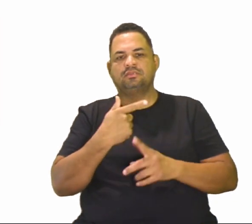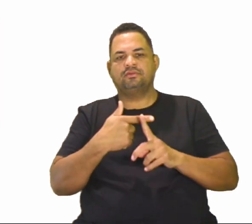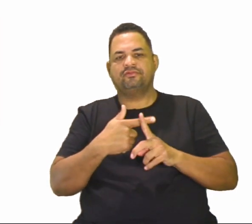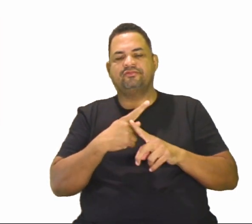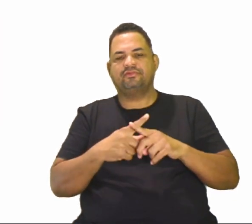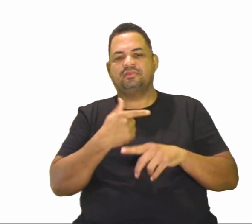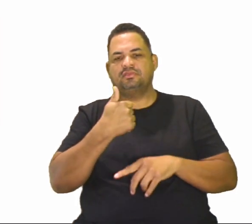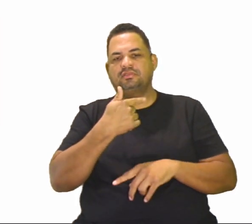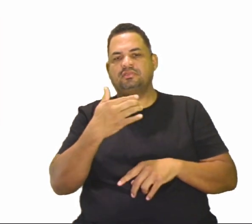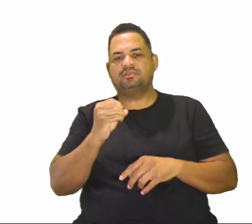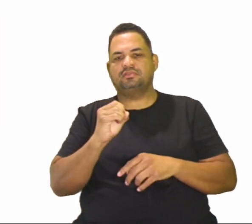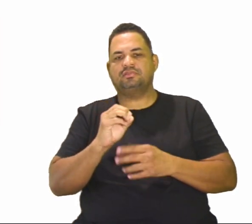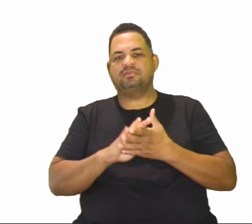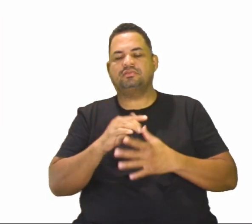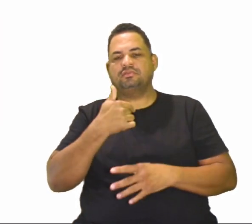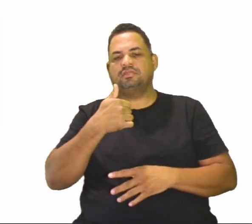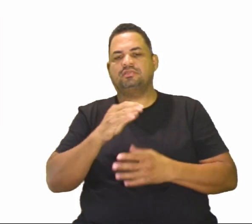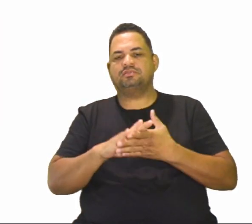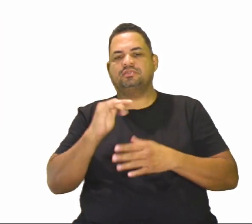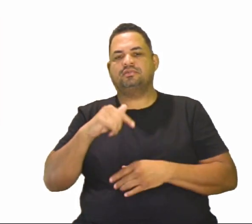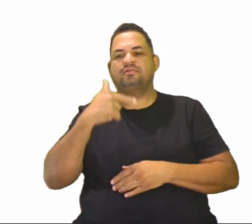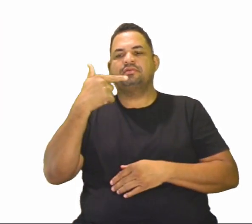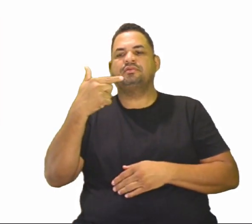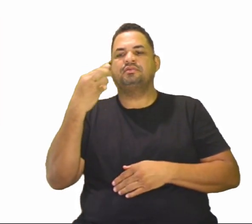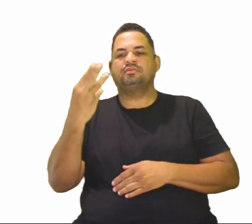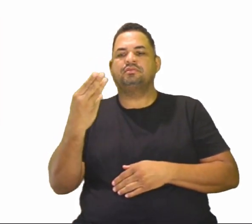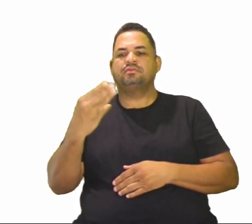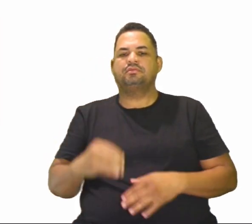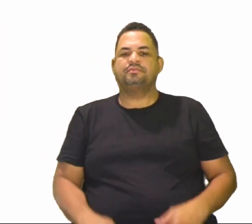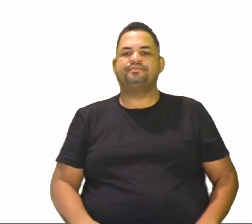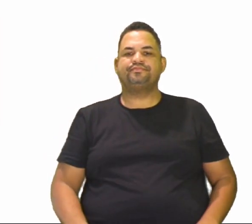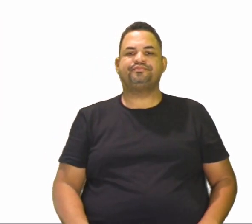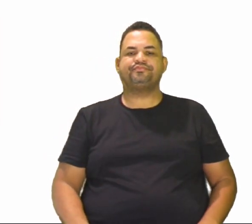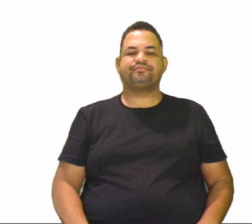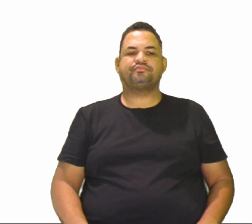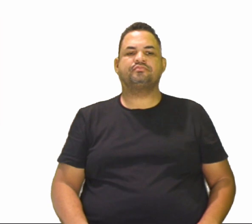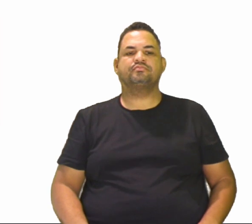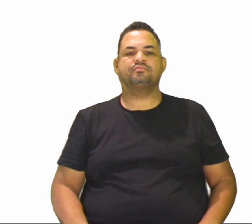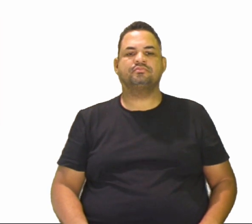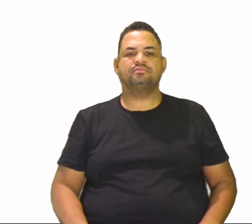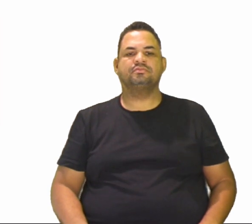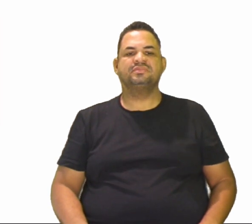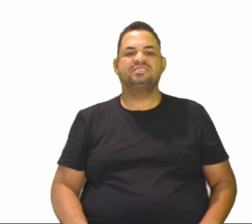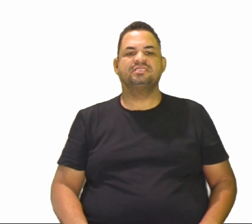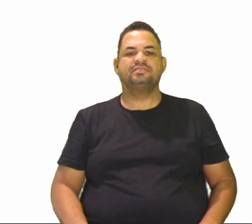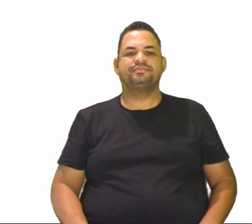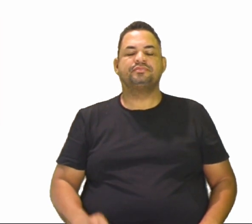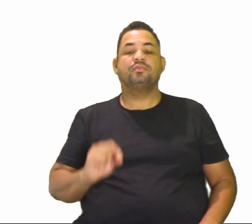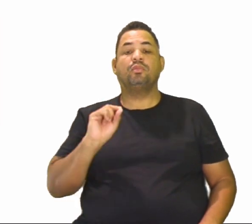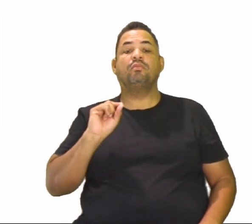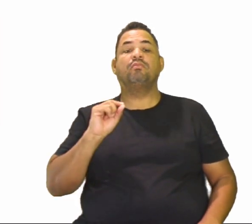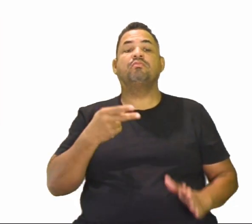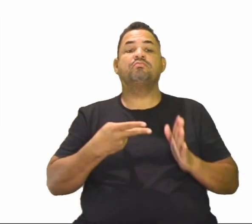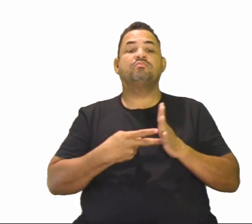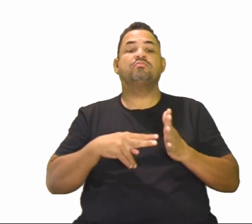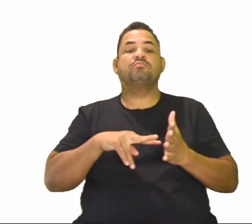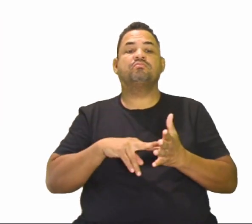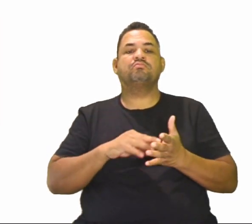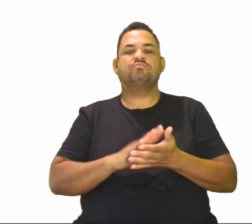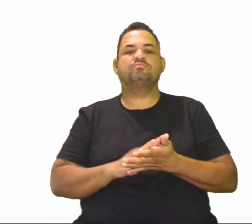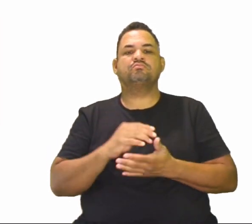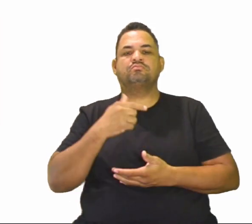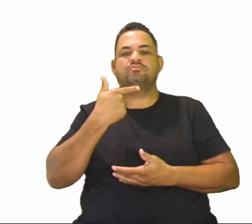6,02 vezes 10 elevado a 23. E em termos de potência, o que significa 10 elevado